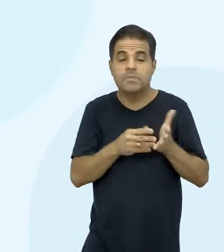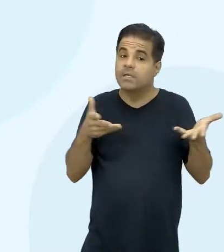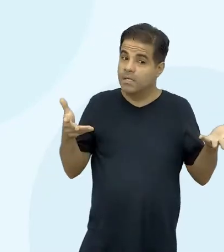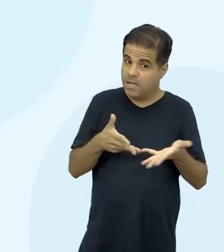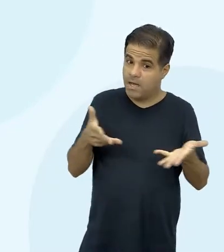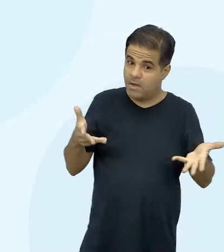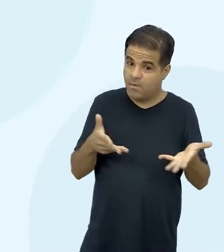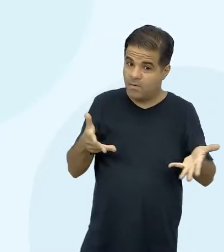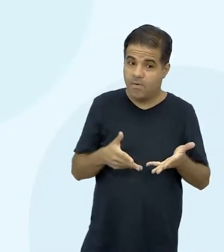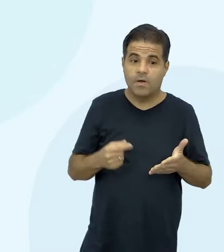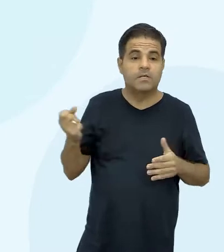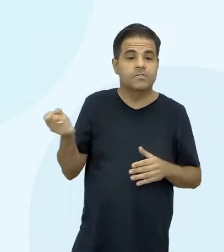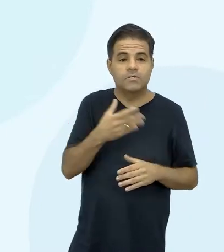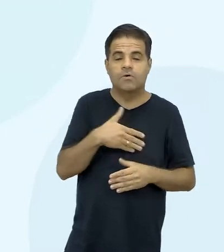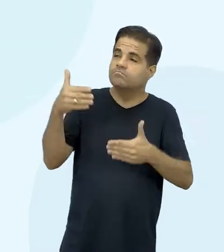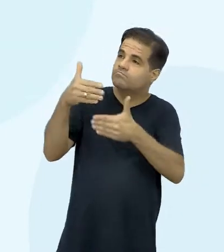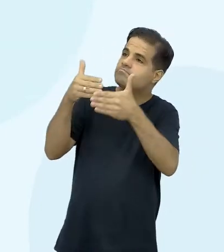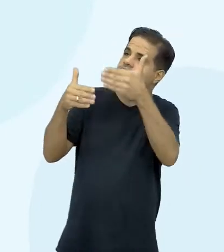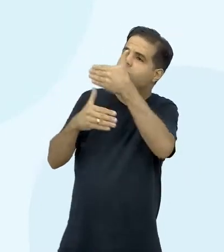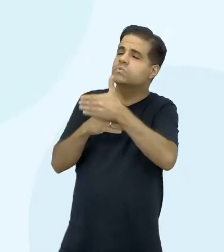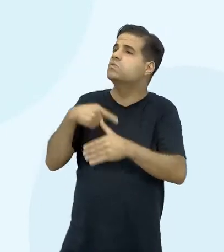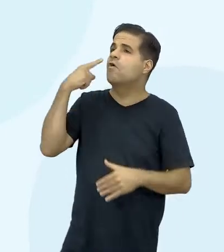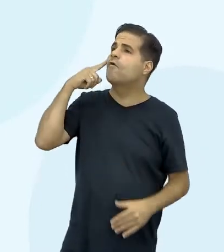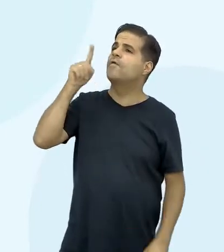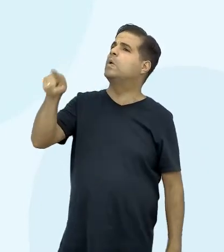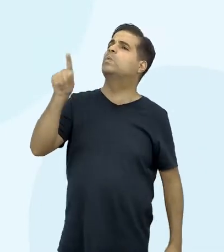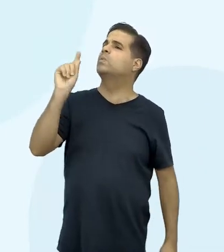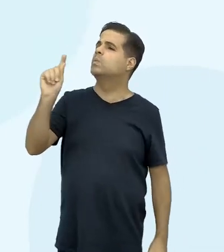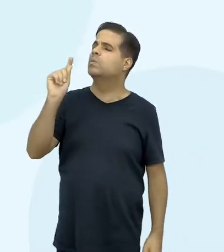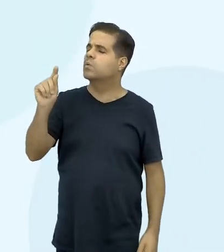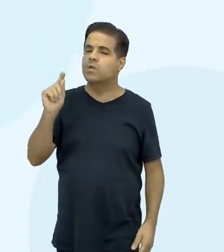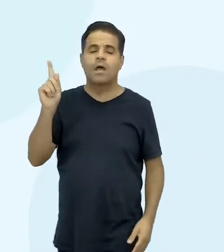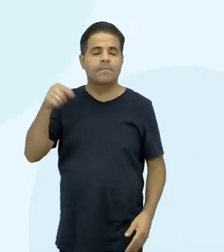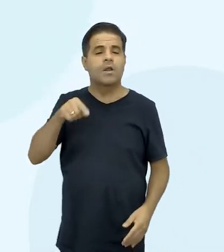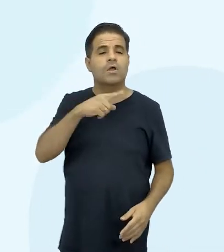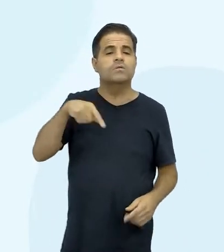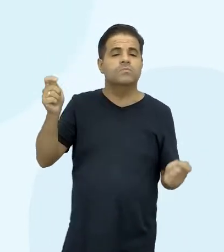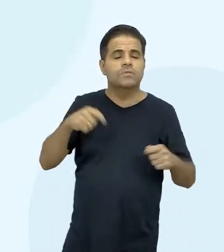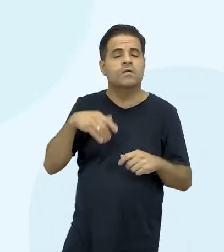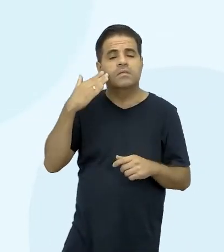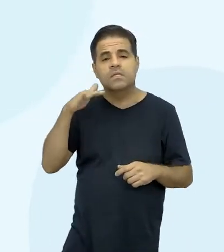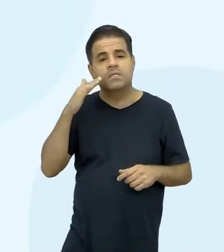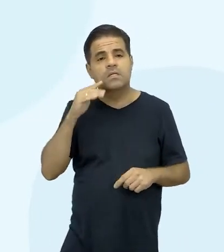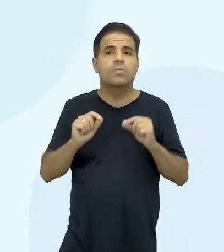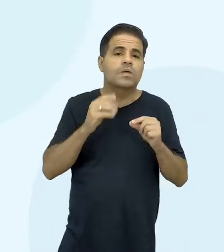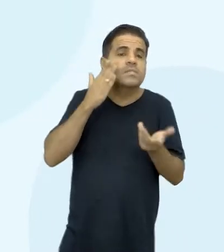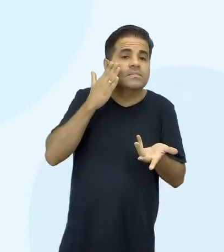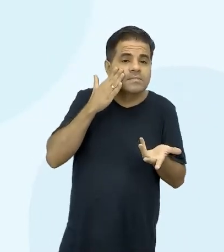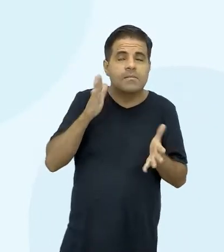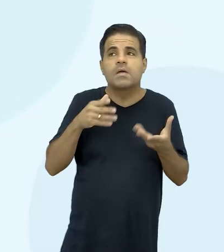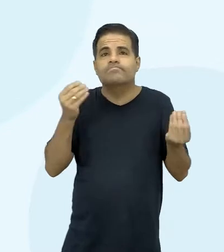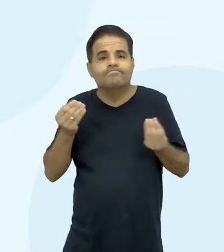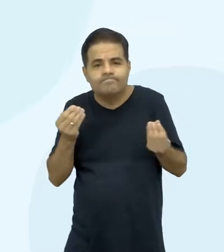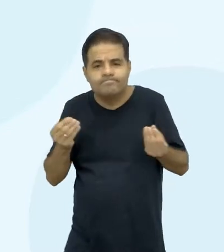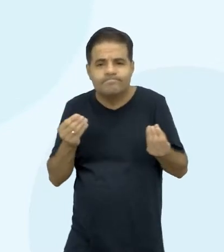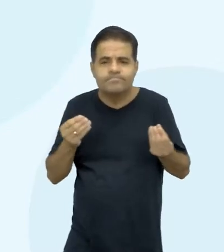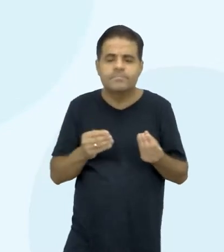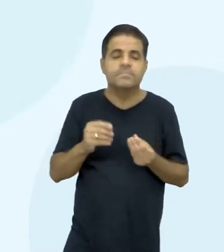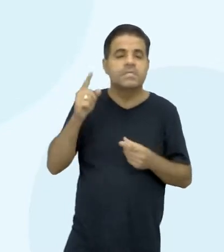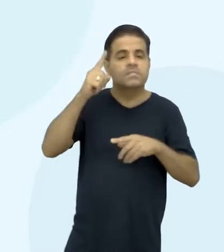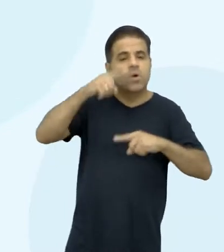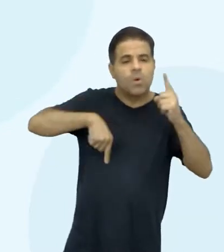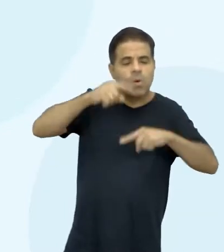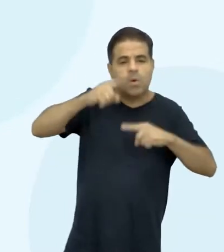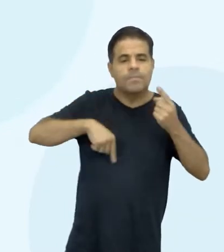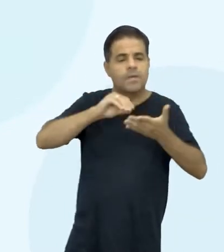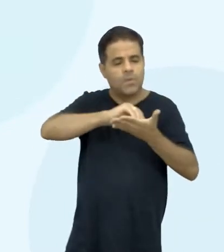agora aqui, esse novo slide que nós estamos vendo, é para a gente entender o quê? É para a gente saber como que esse